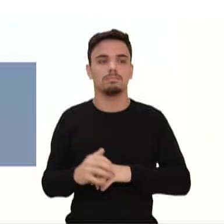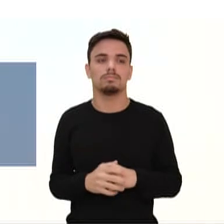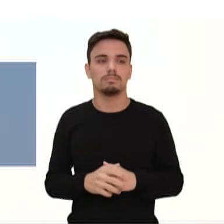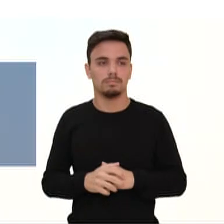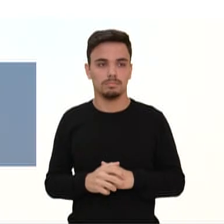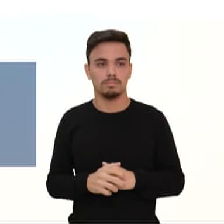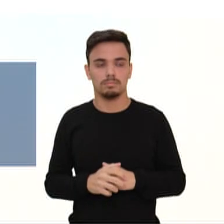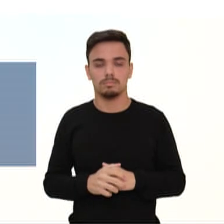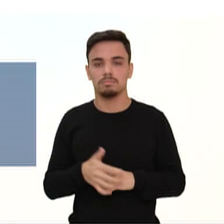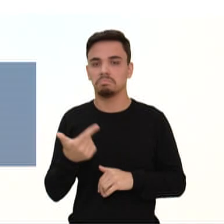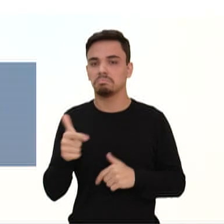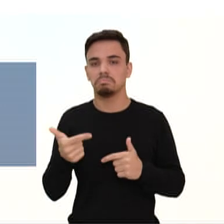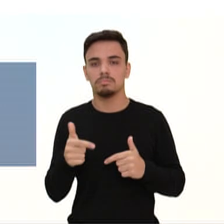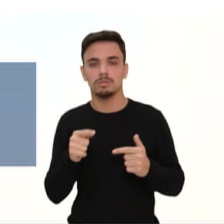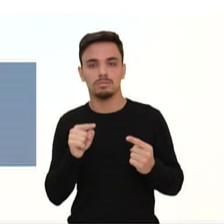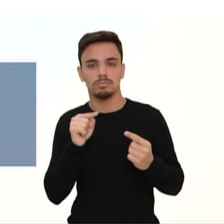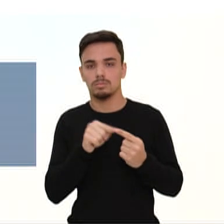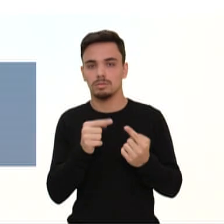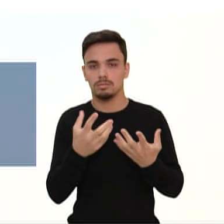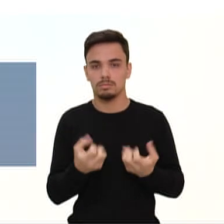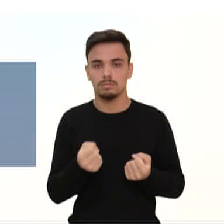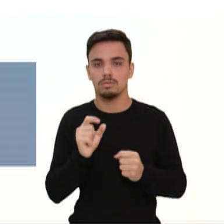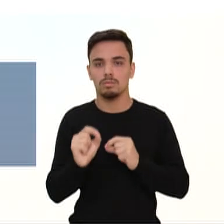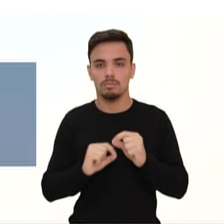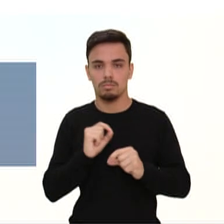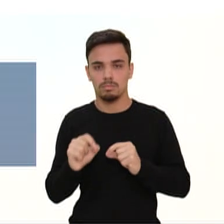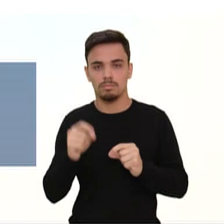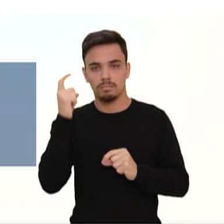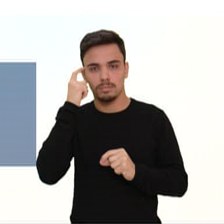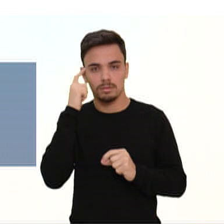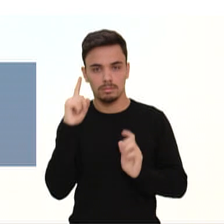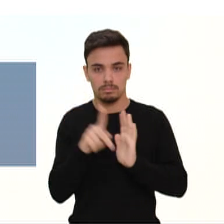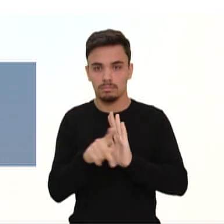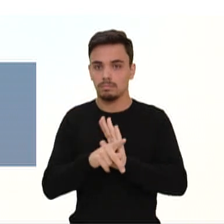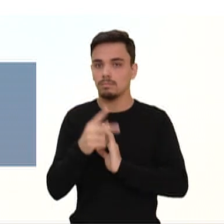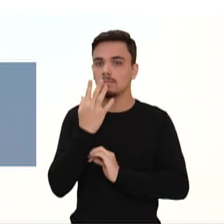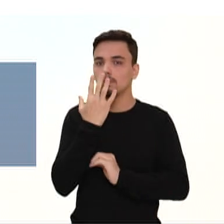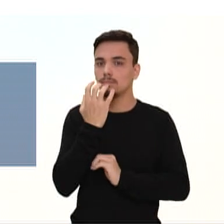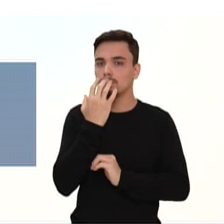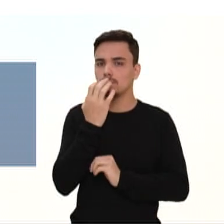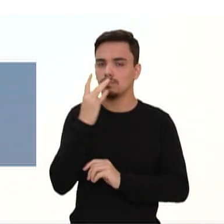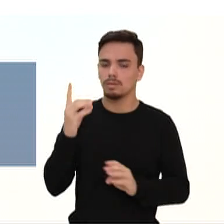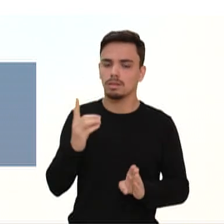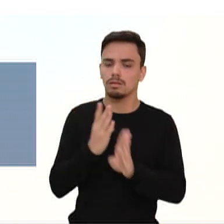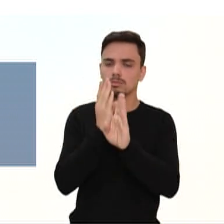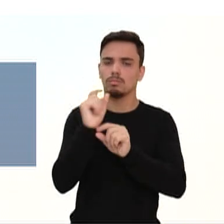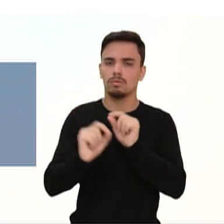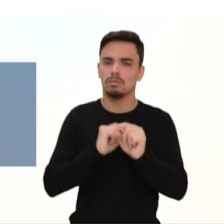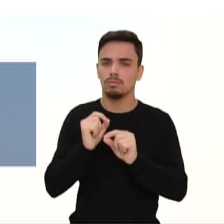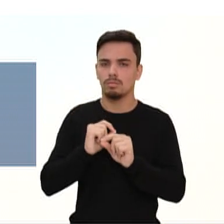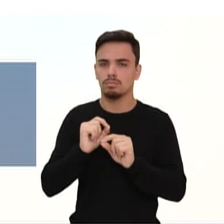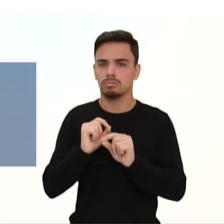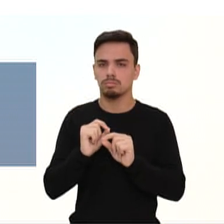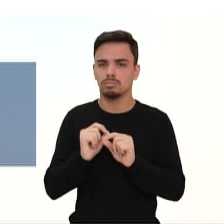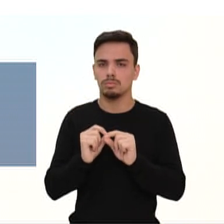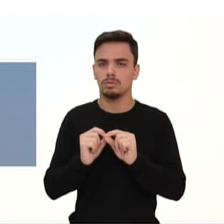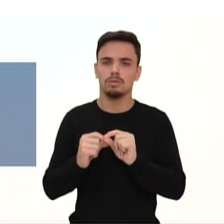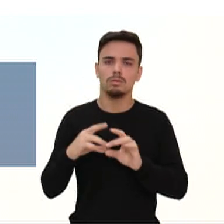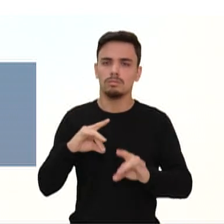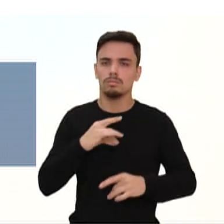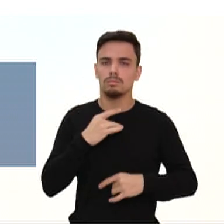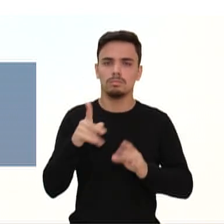Não há mais a pretensão, nessa fase aí do pensamento de Nietzsche, em se descobrir uma essência dos